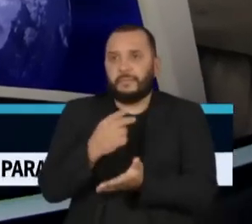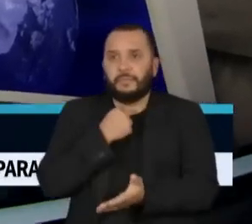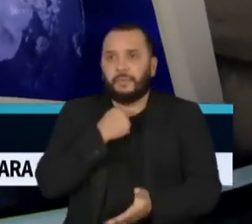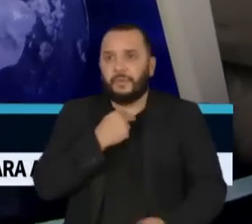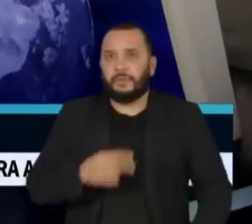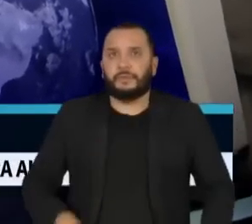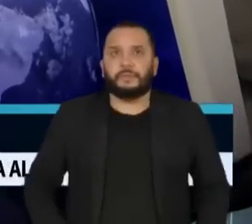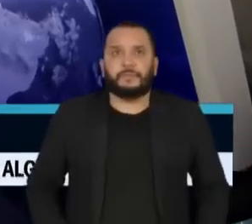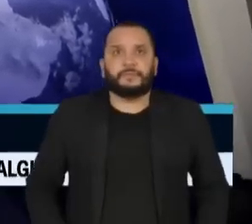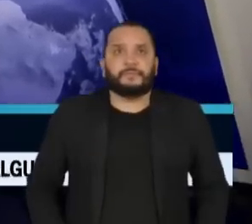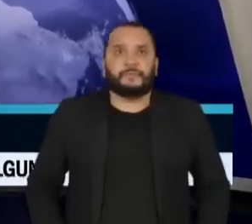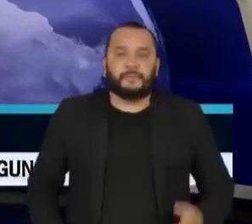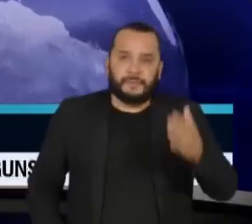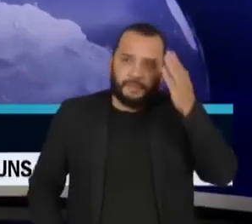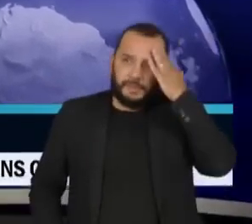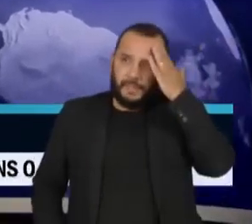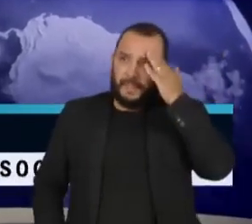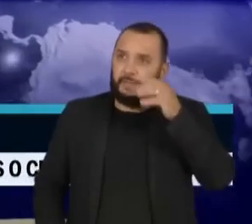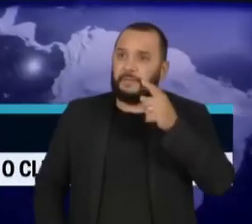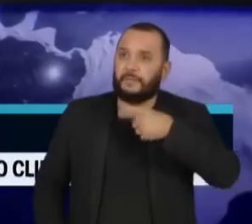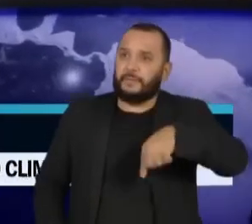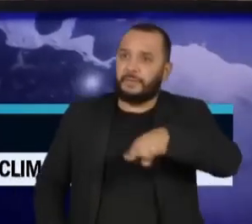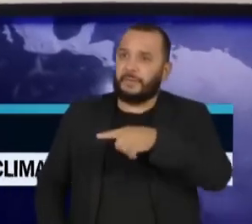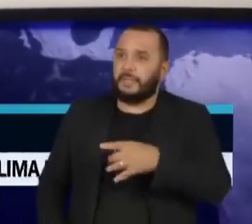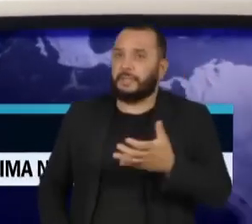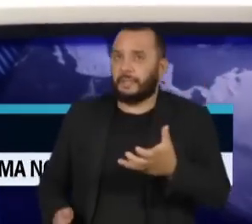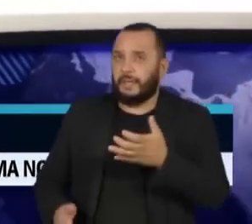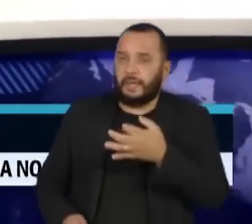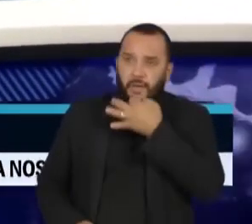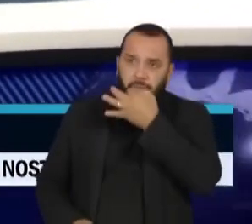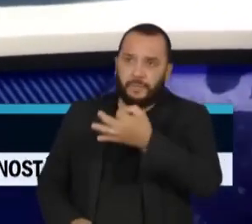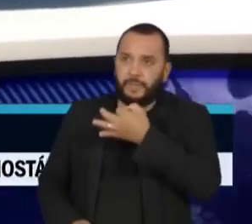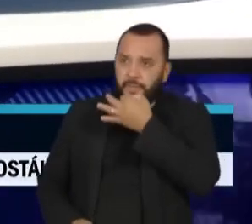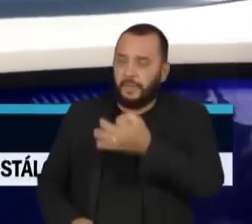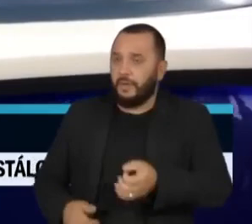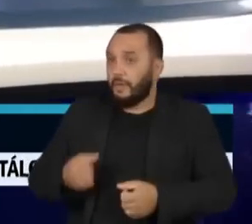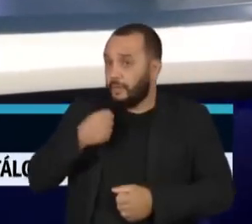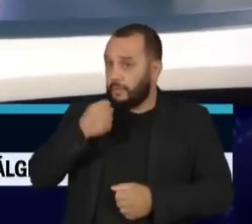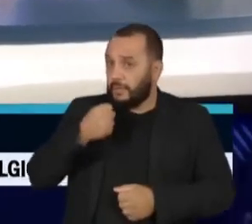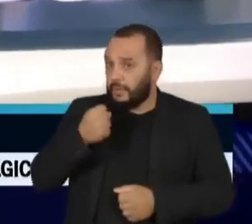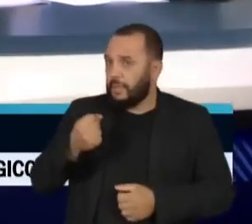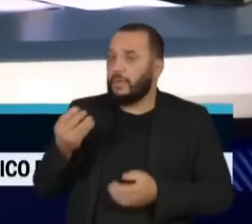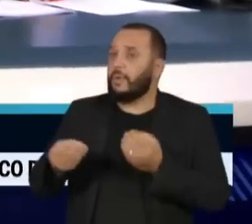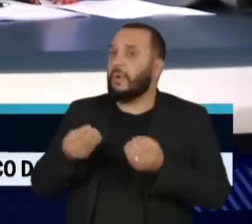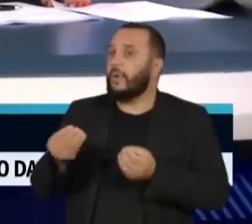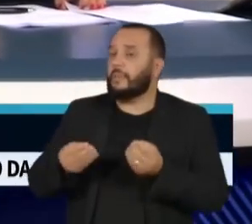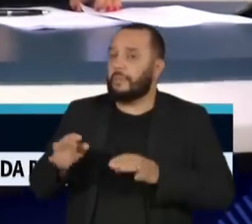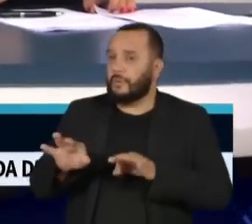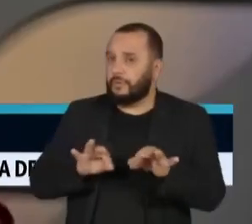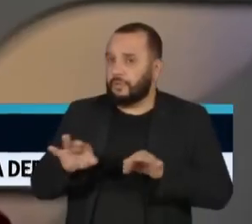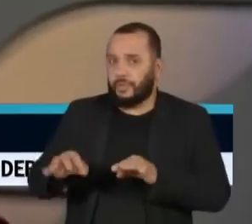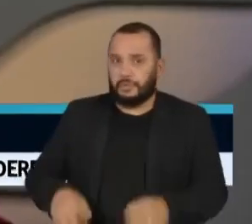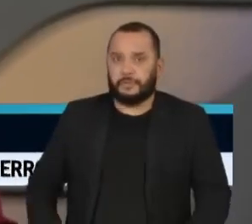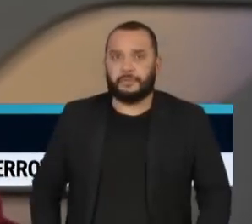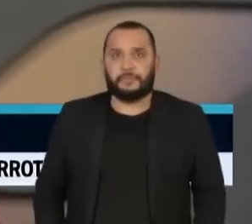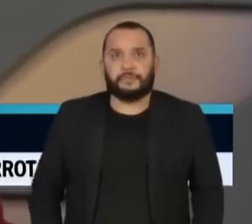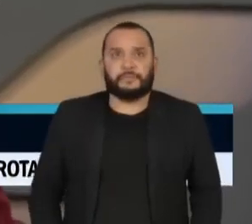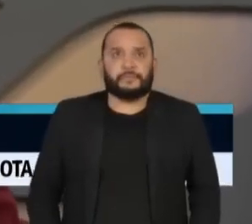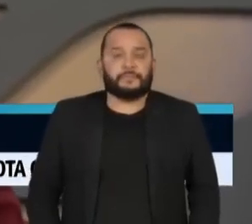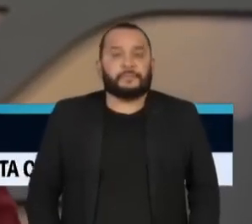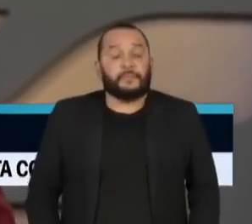Eu sei que vocês estão ansiosíssimos para comentar essa reportagem, Pondé. Que tal esse projeto?